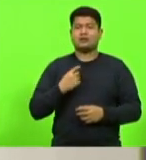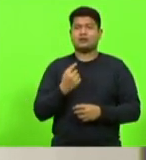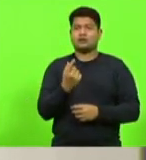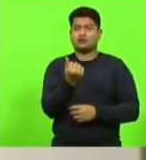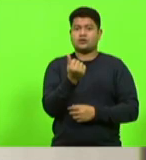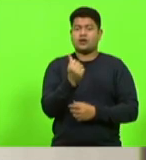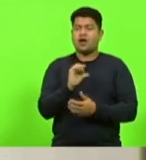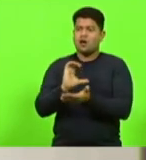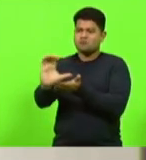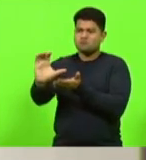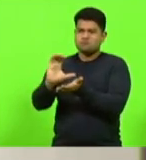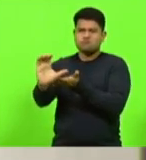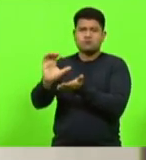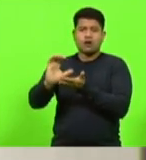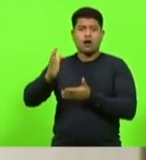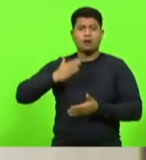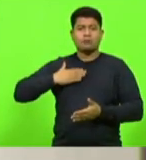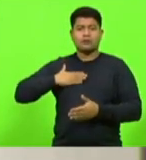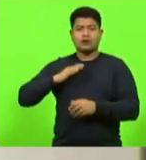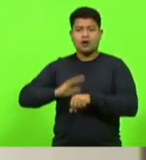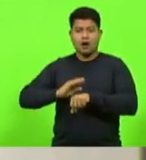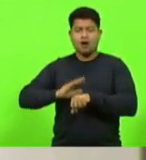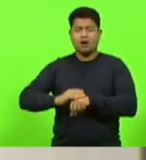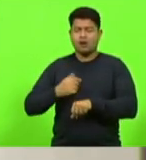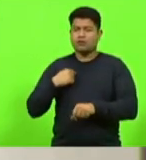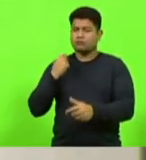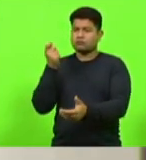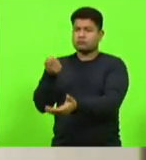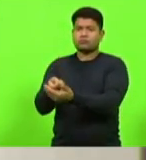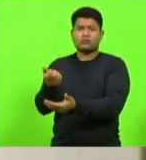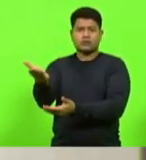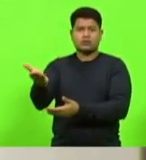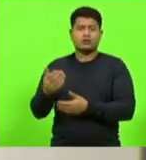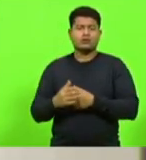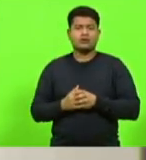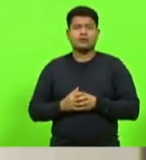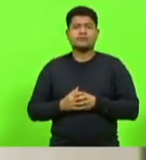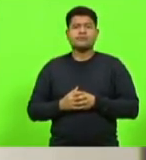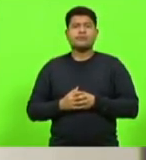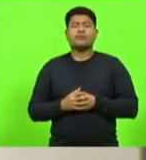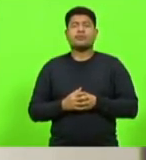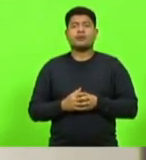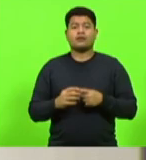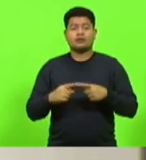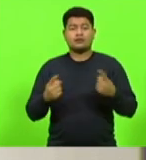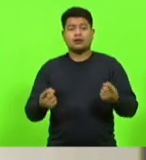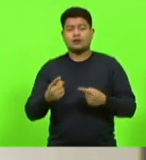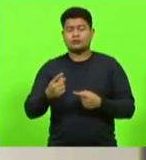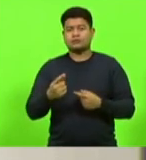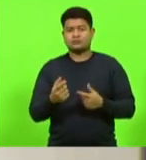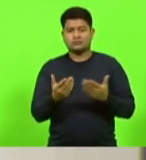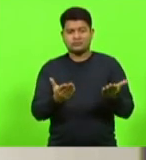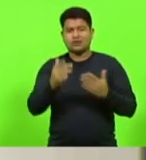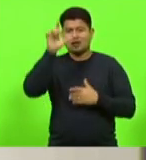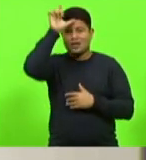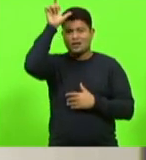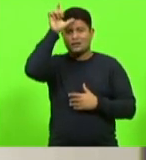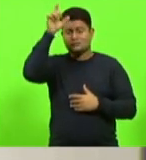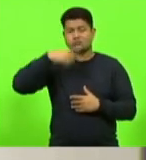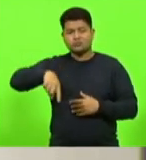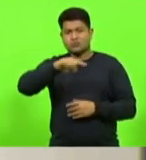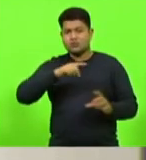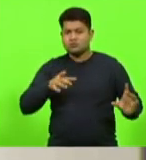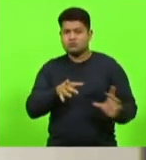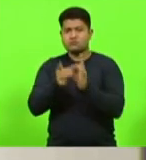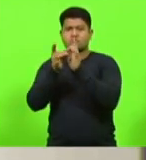e ajuda na saúde. Então, Sargento Lima, nós estamos nesse grande time, junto com a federação, junto com